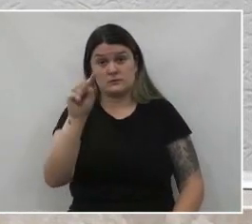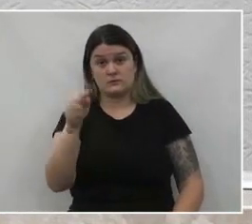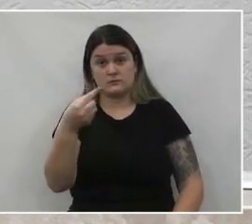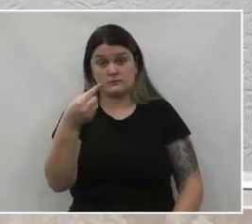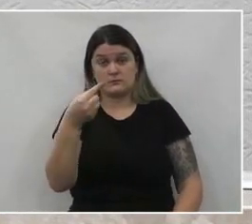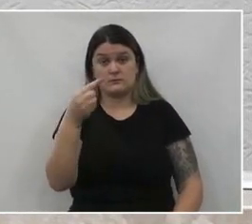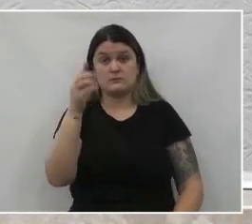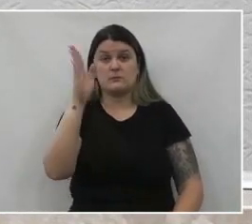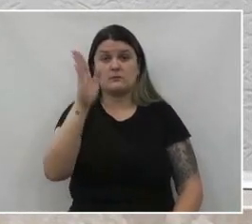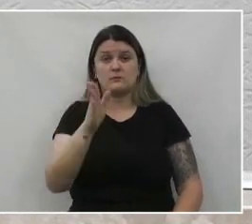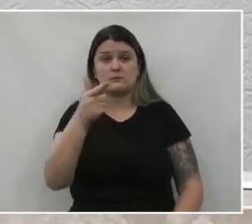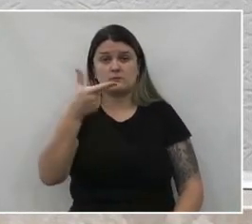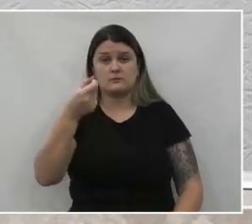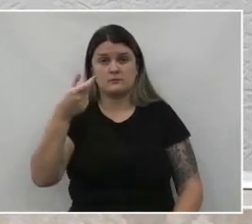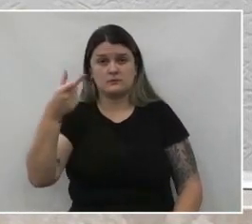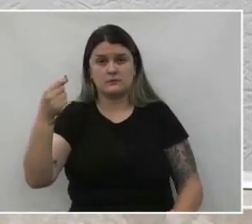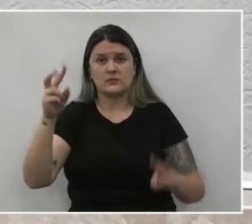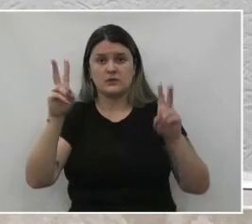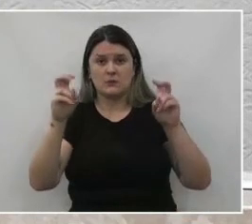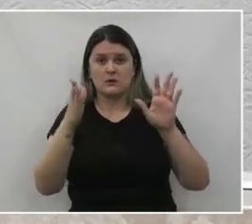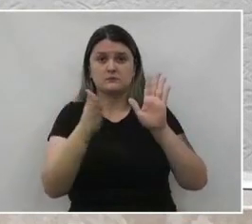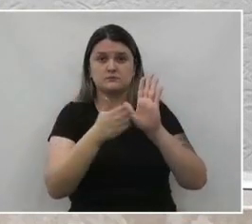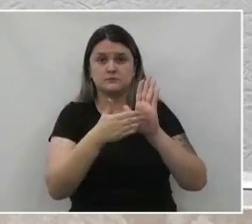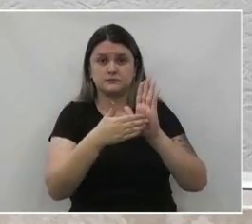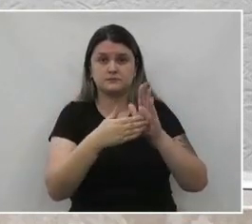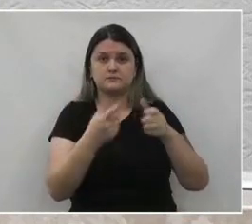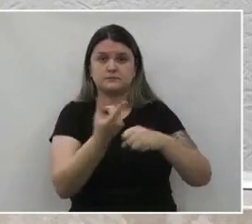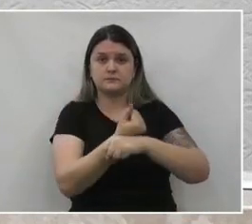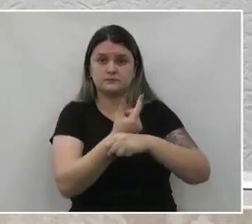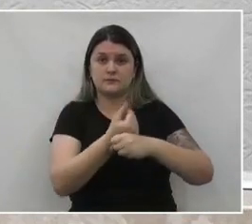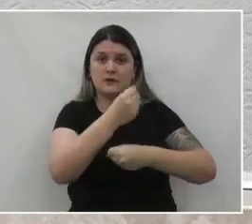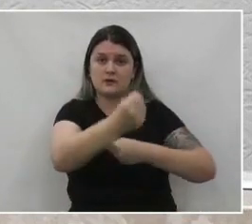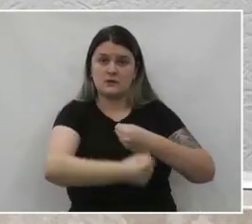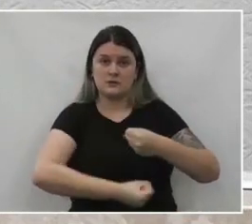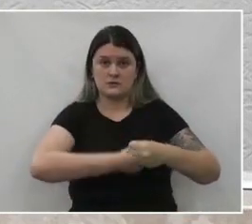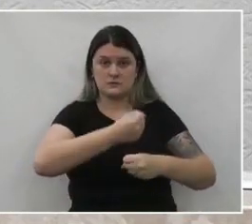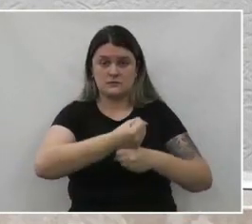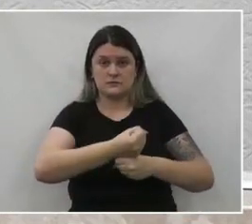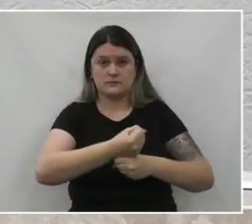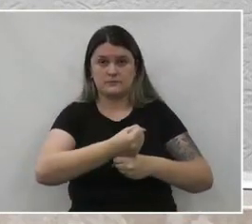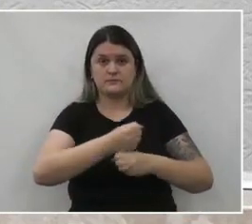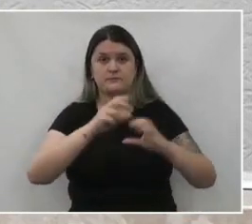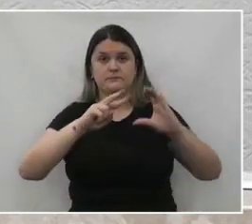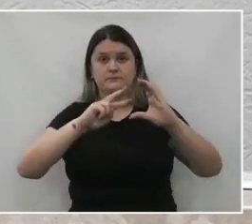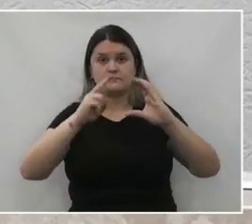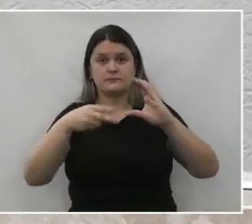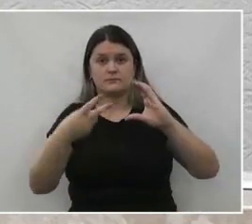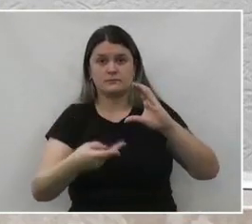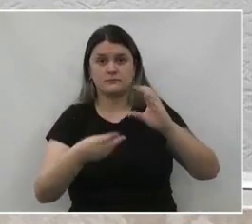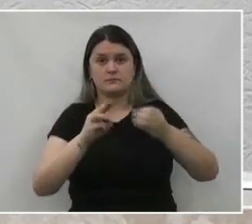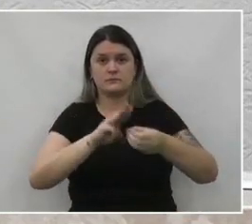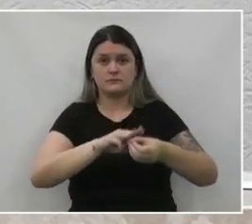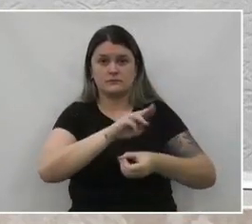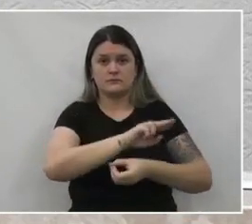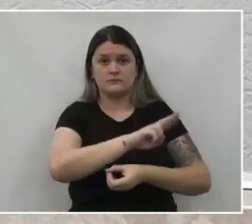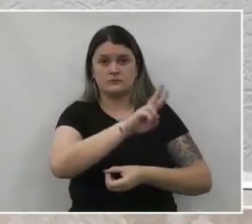262.515/2020. Assunto: Prestação de Contas Anual Entidade. Câmara Municipal de União da